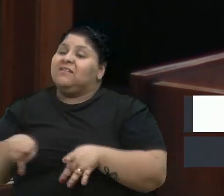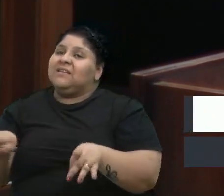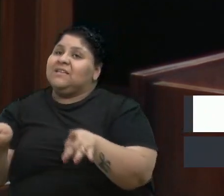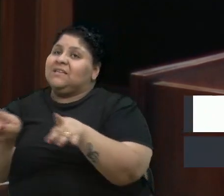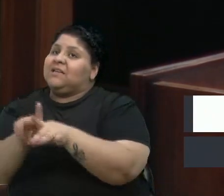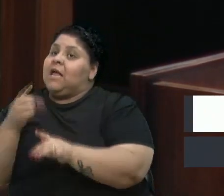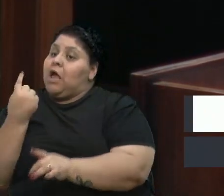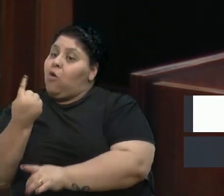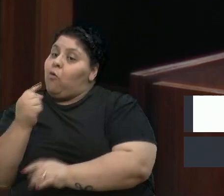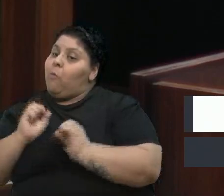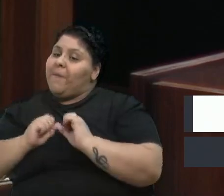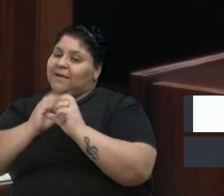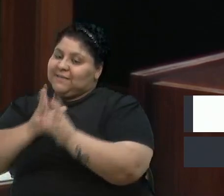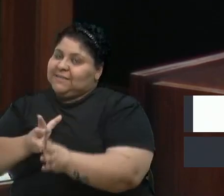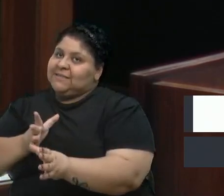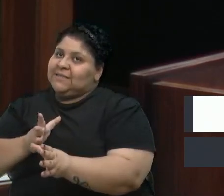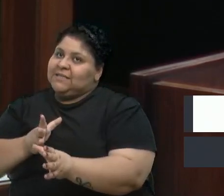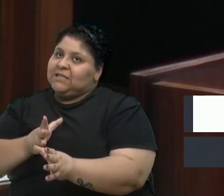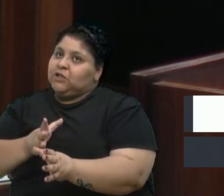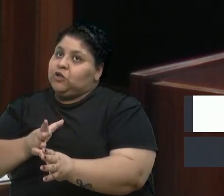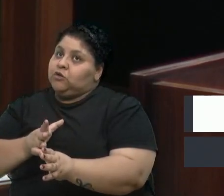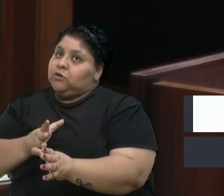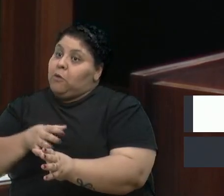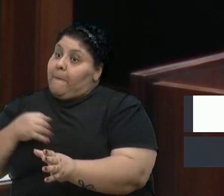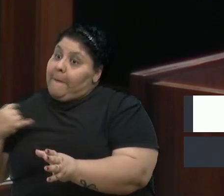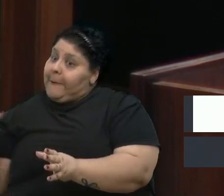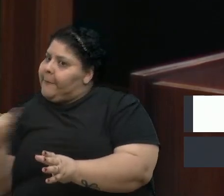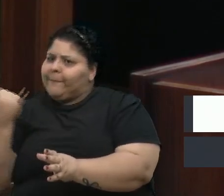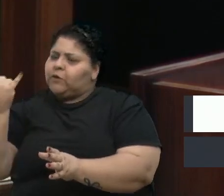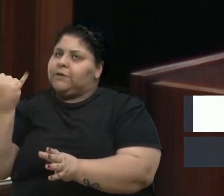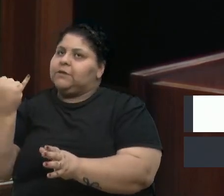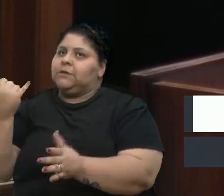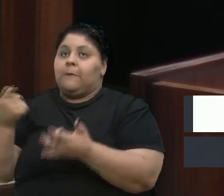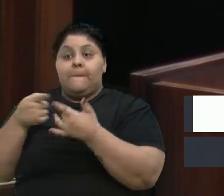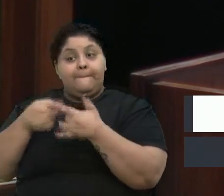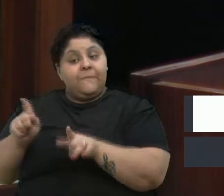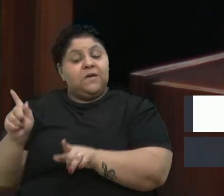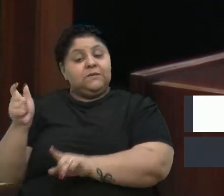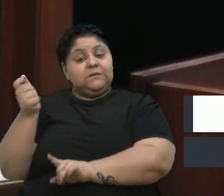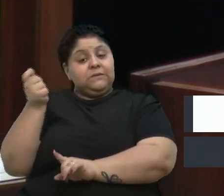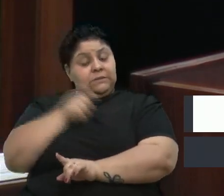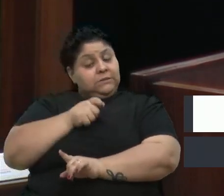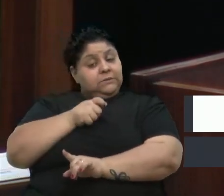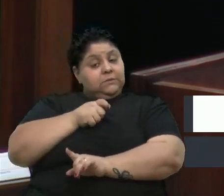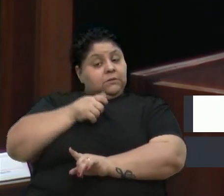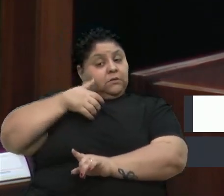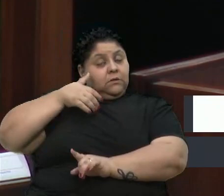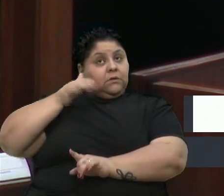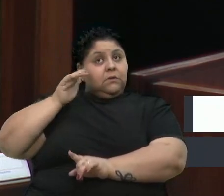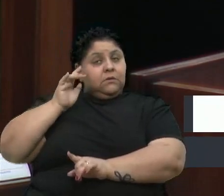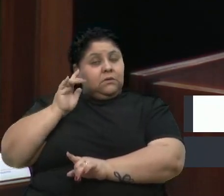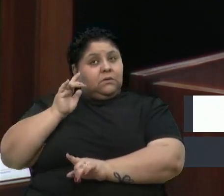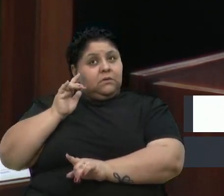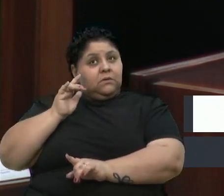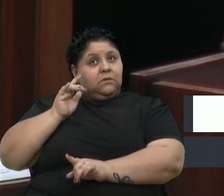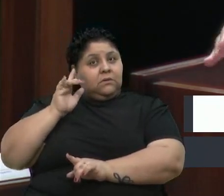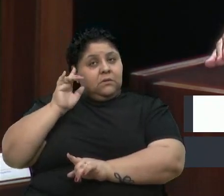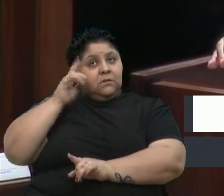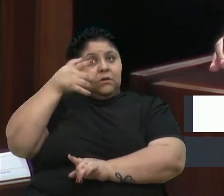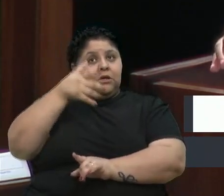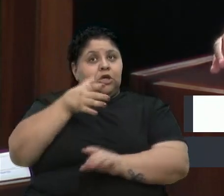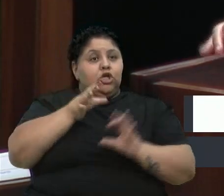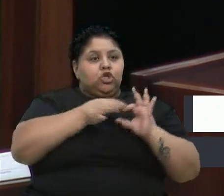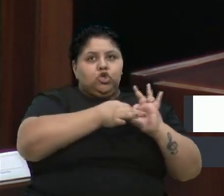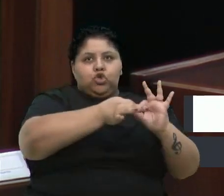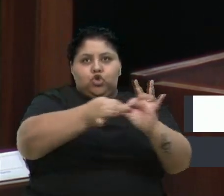uma ação extremamente relevante, mas que precisa acontecer concatenada com essas